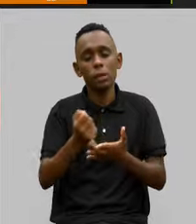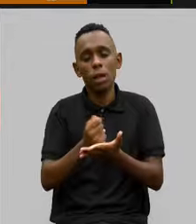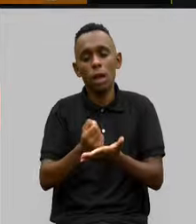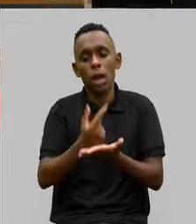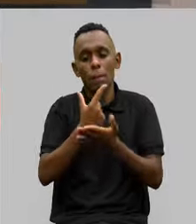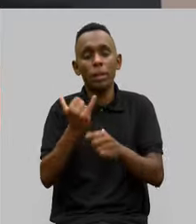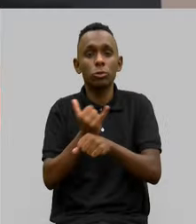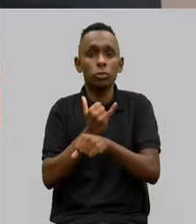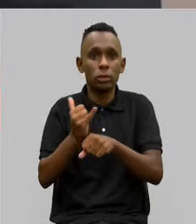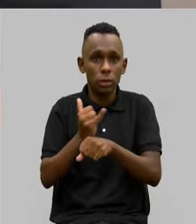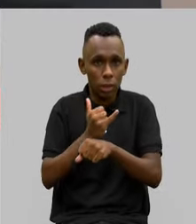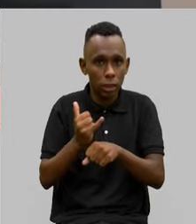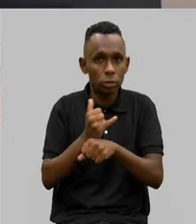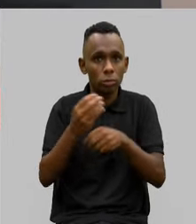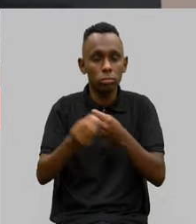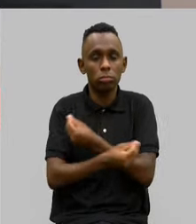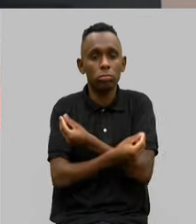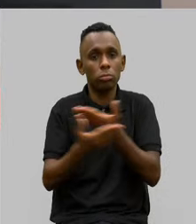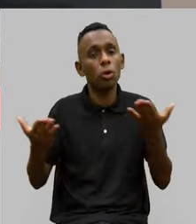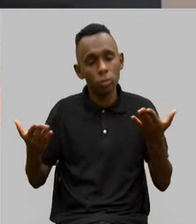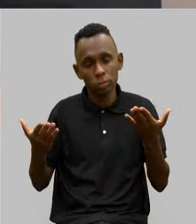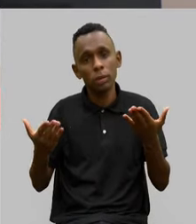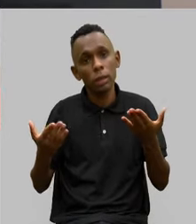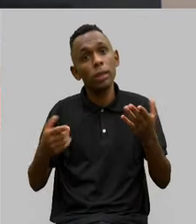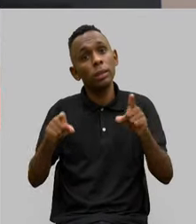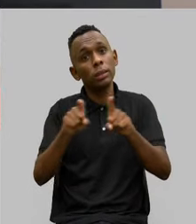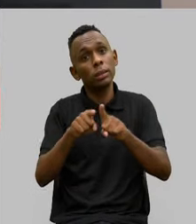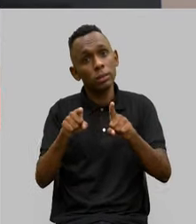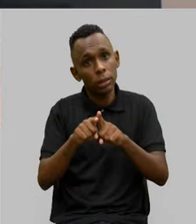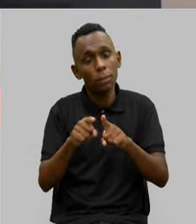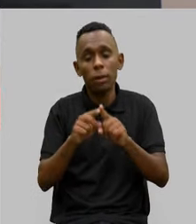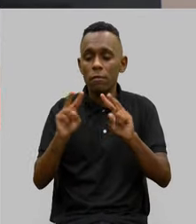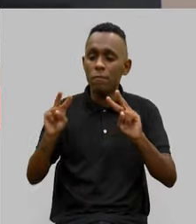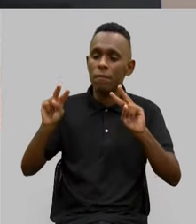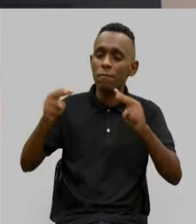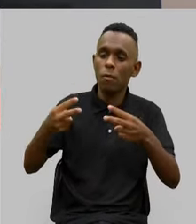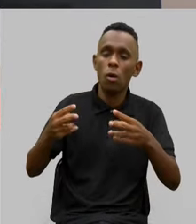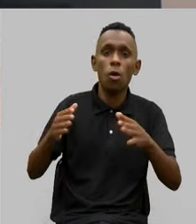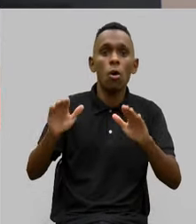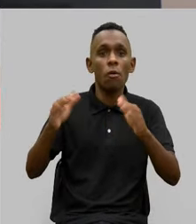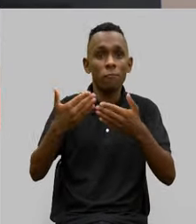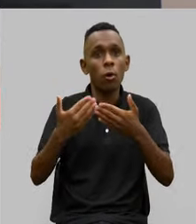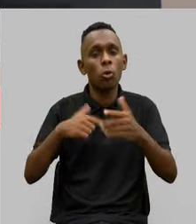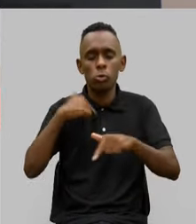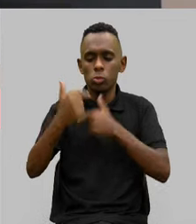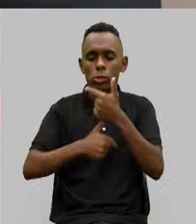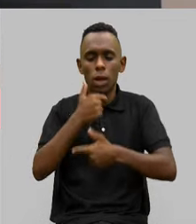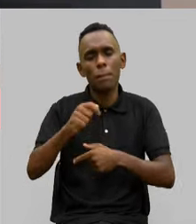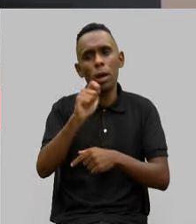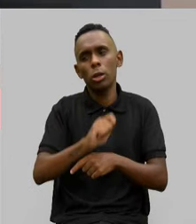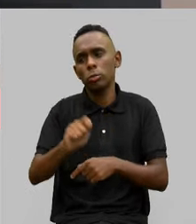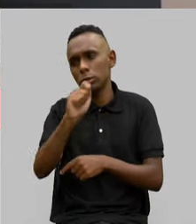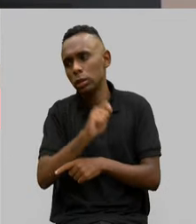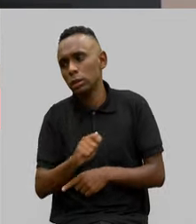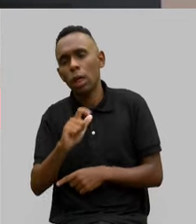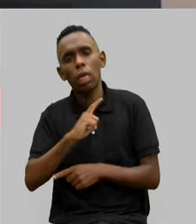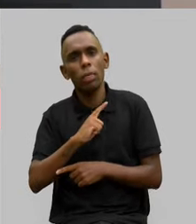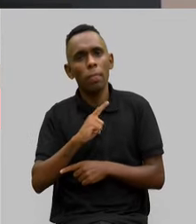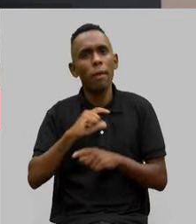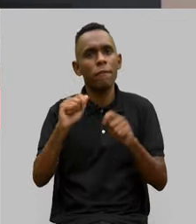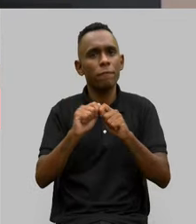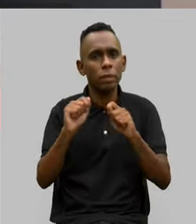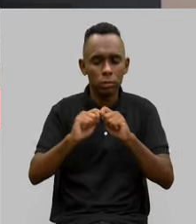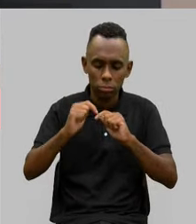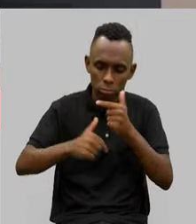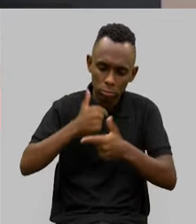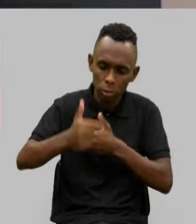estratégicos fornecidos pelo SUS e que também olhem de fato todo o trabalho que as associações tem eh T feito